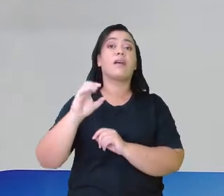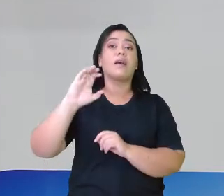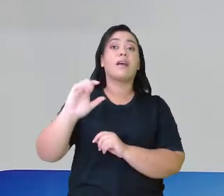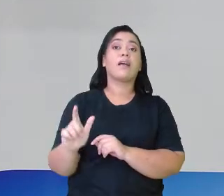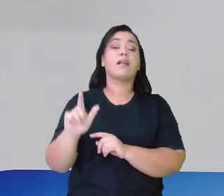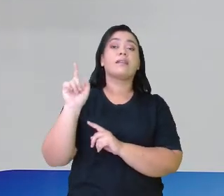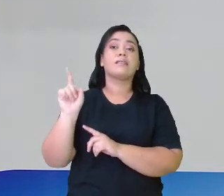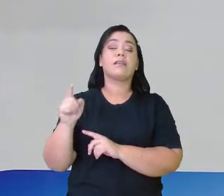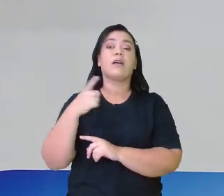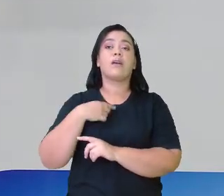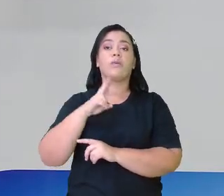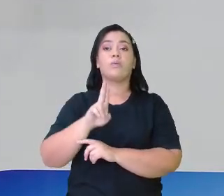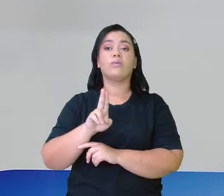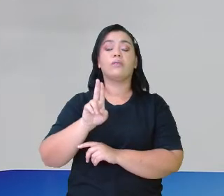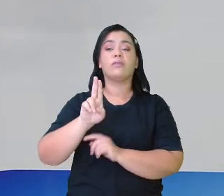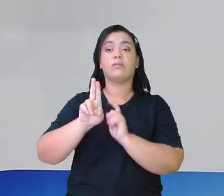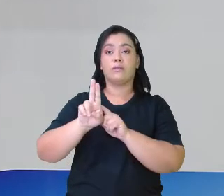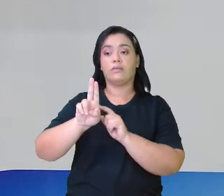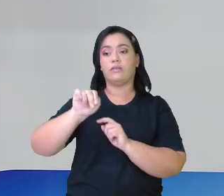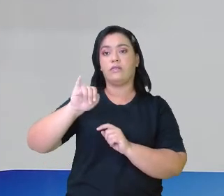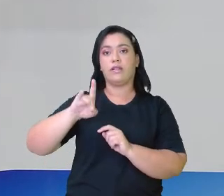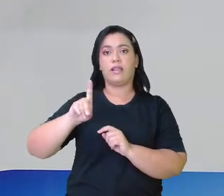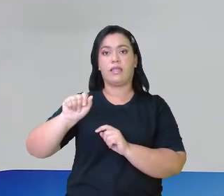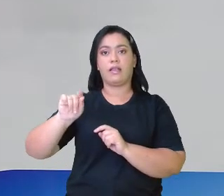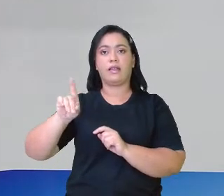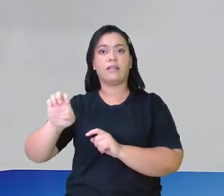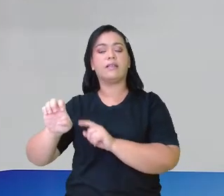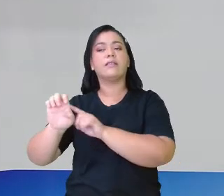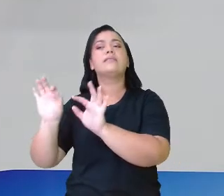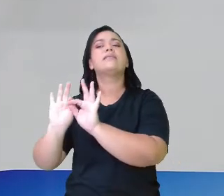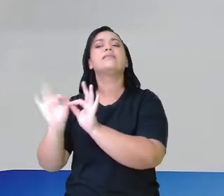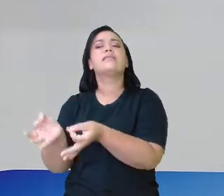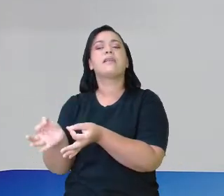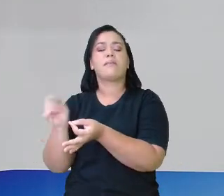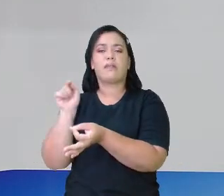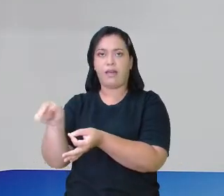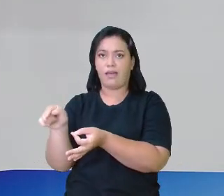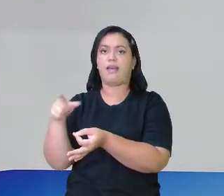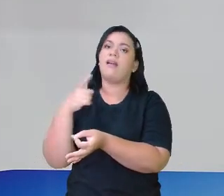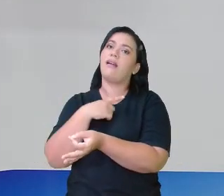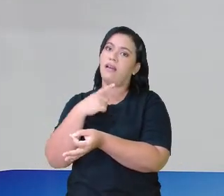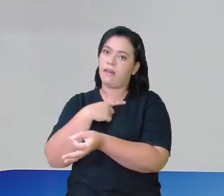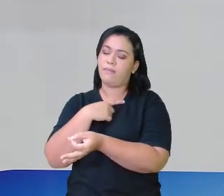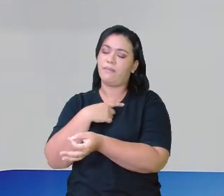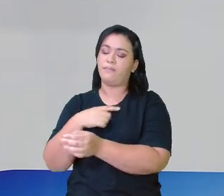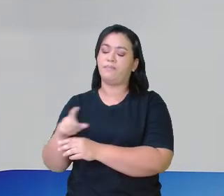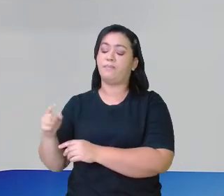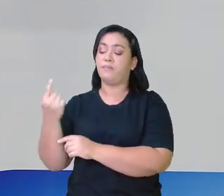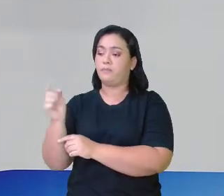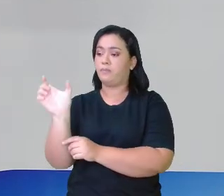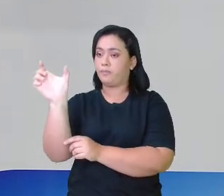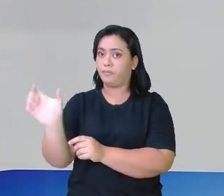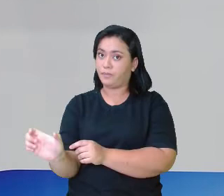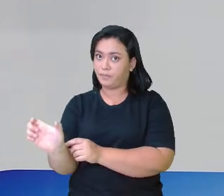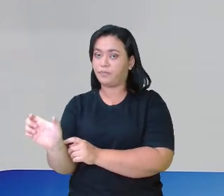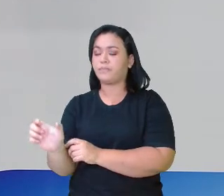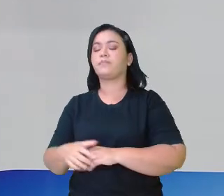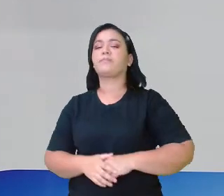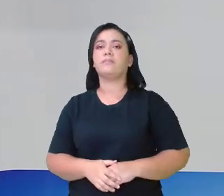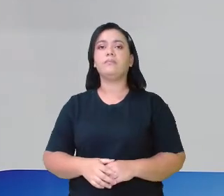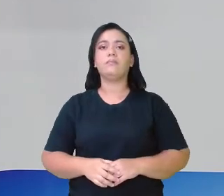é justamente essa que a gente chama de unidade, dezena, centena. Formei a primeira classe, tá